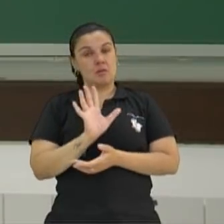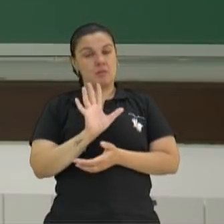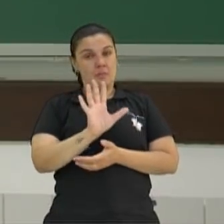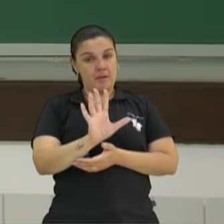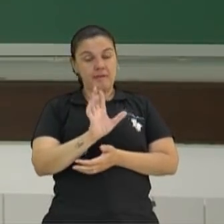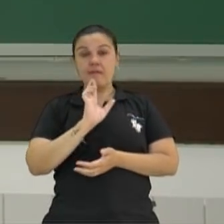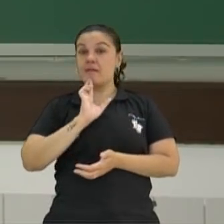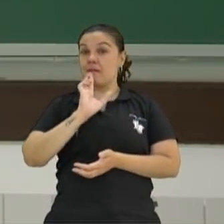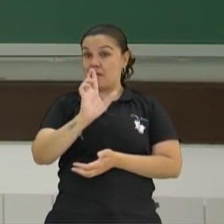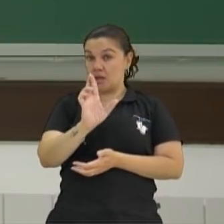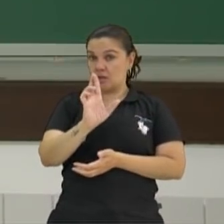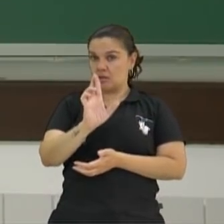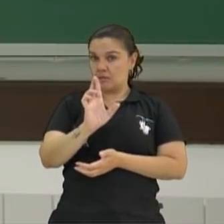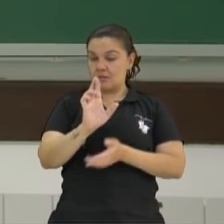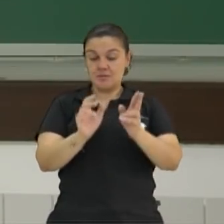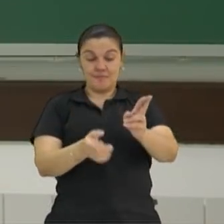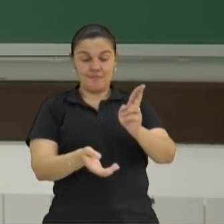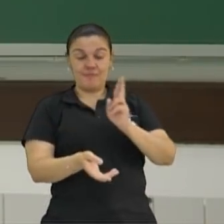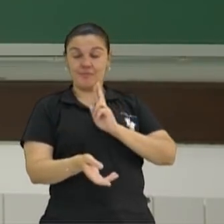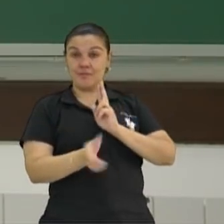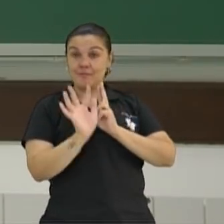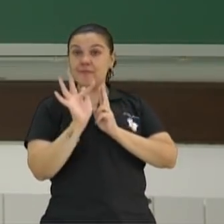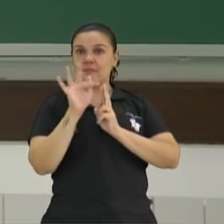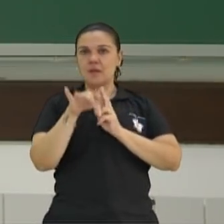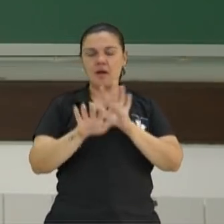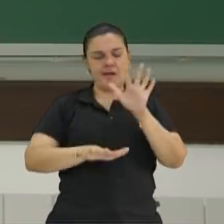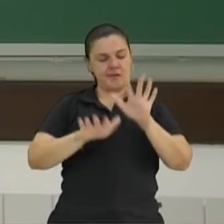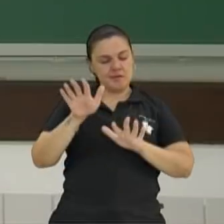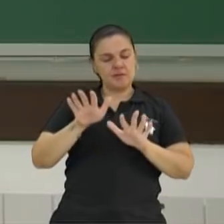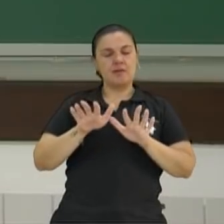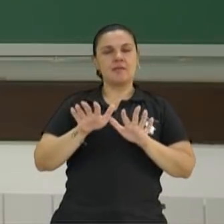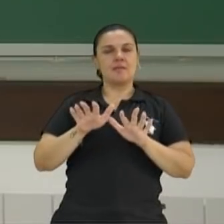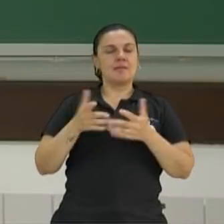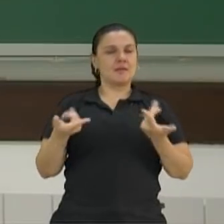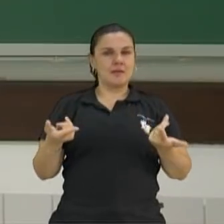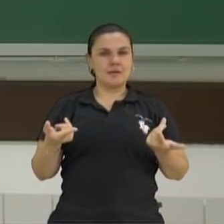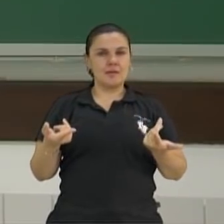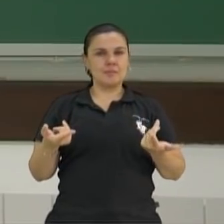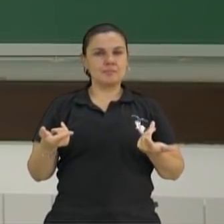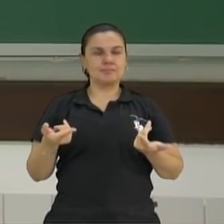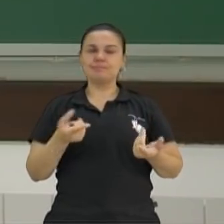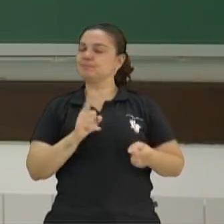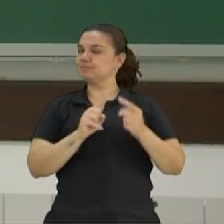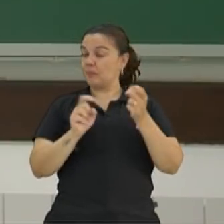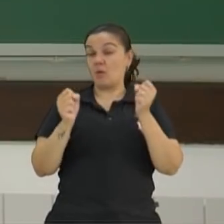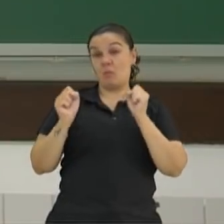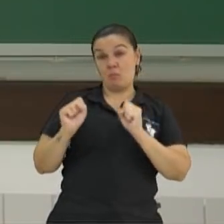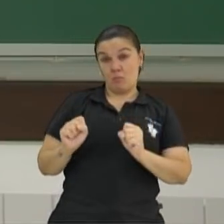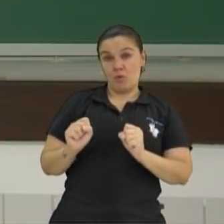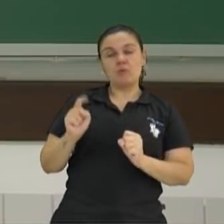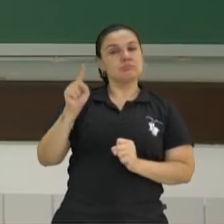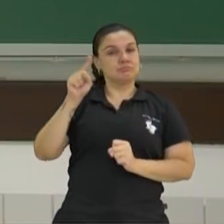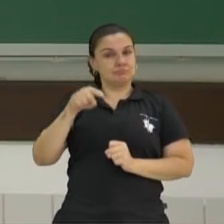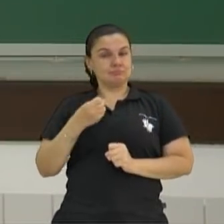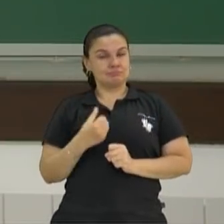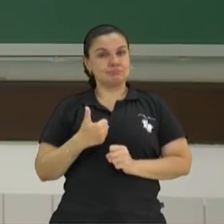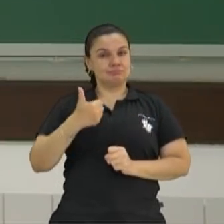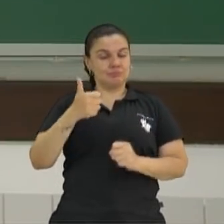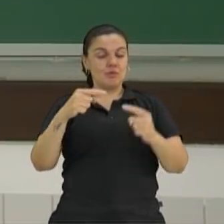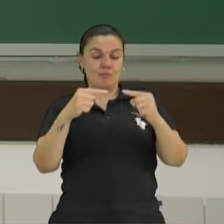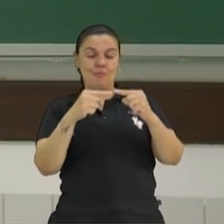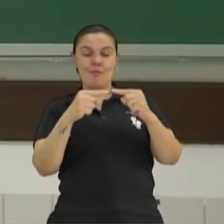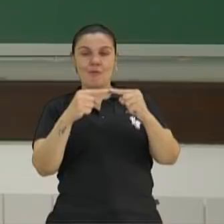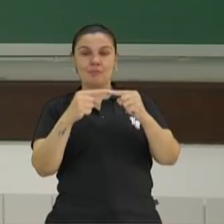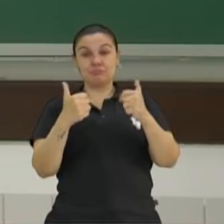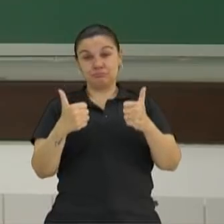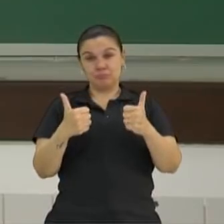a resposta que ele vai ter, muitas vezes essa resposta ao seu problema pode ser confirmada por